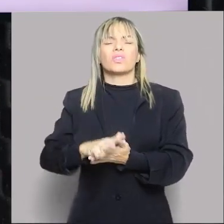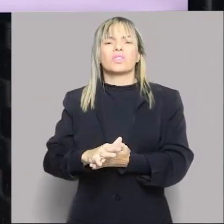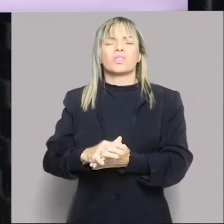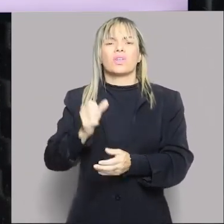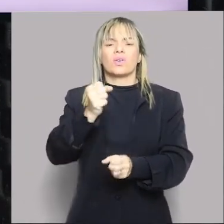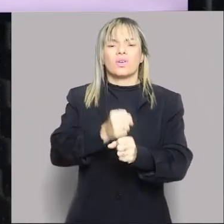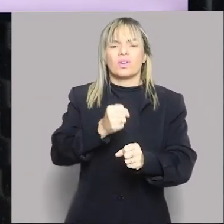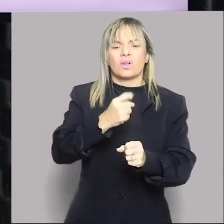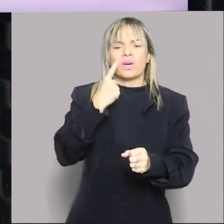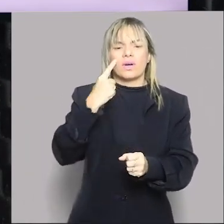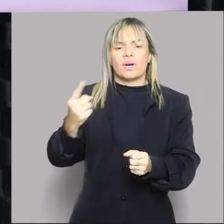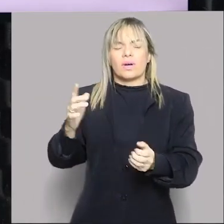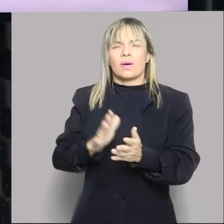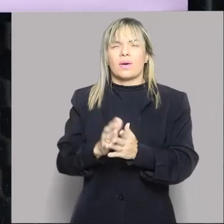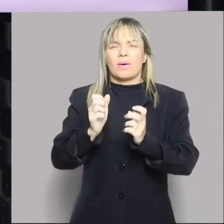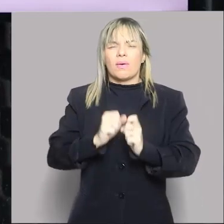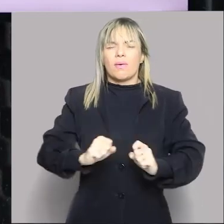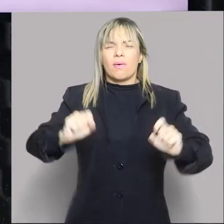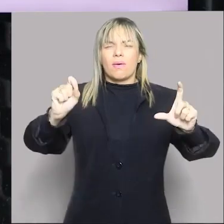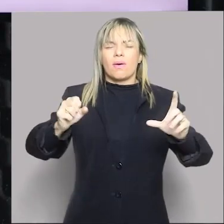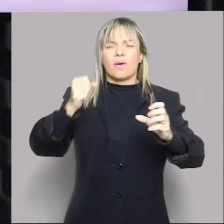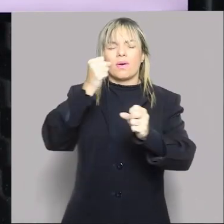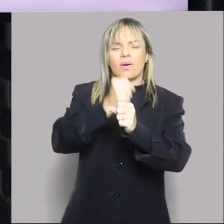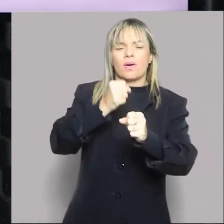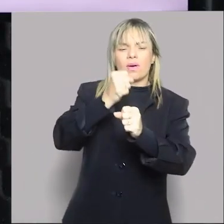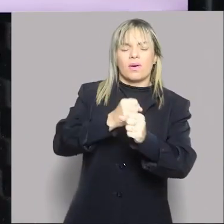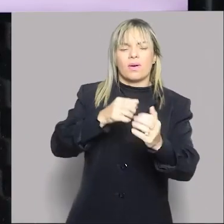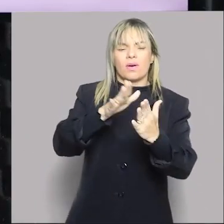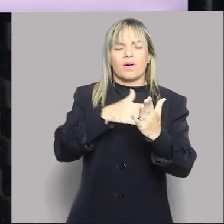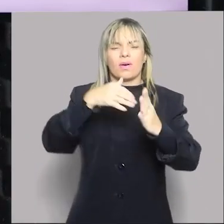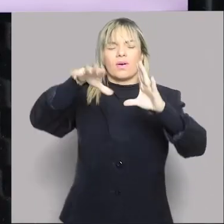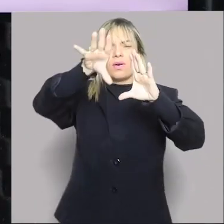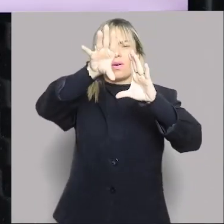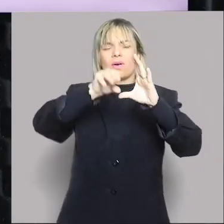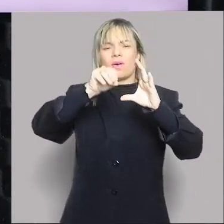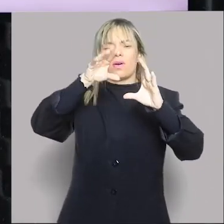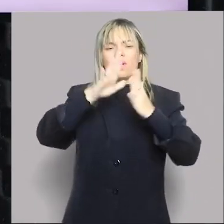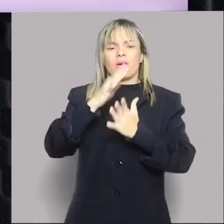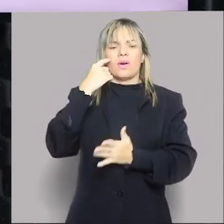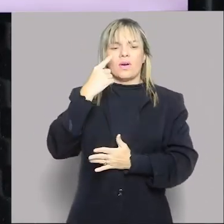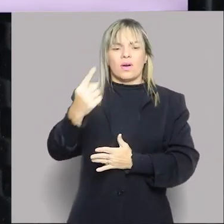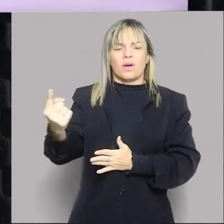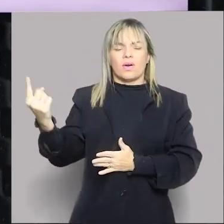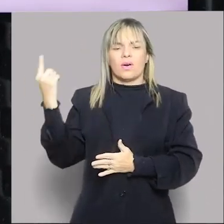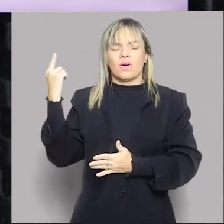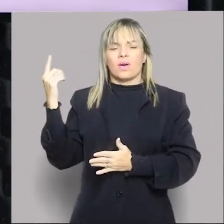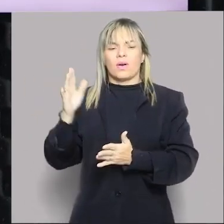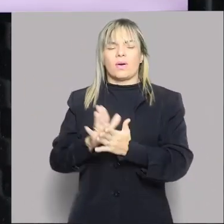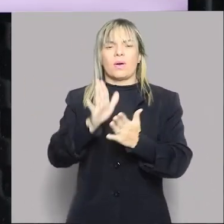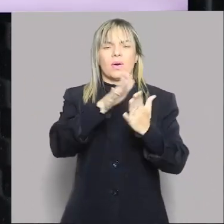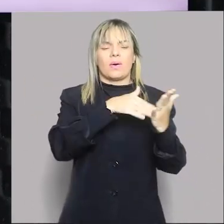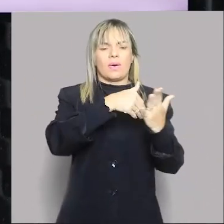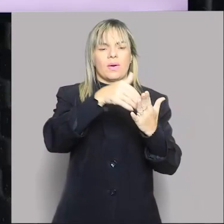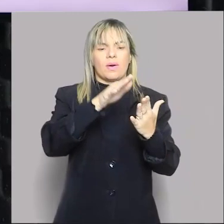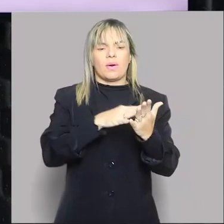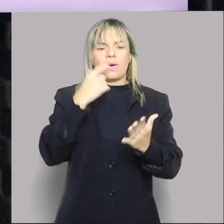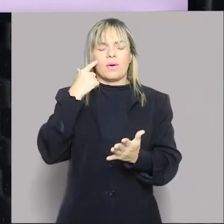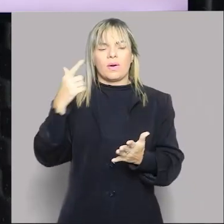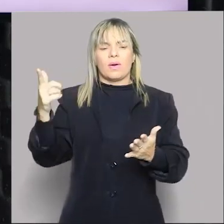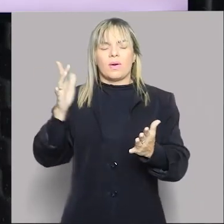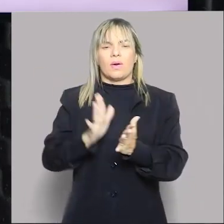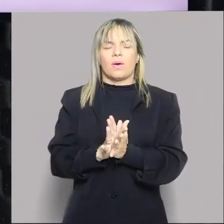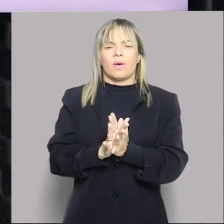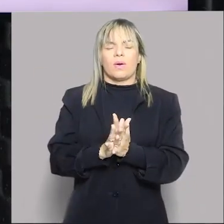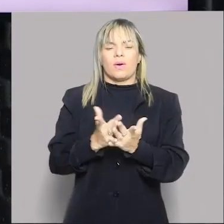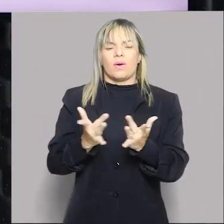mas é a fotografia, parece uma pintura, um desenho, alguma coisa? Não, é uma fotografia de uma obra de um casal se